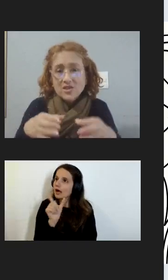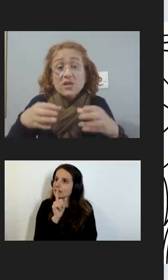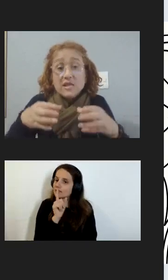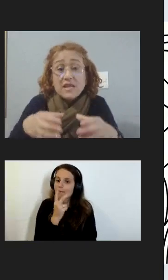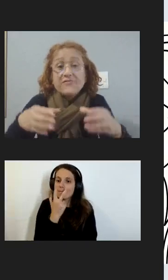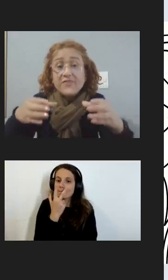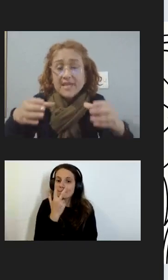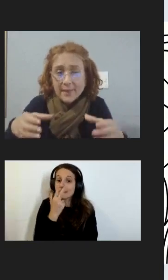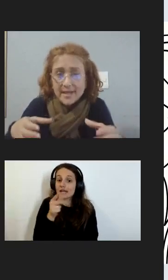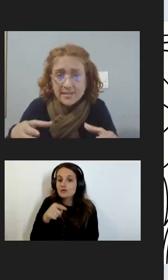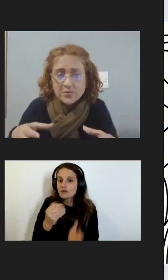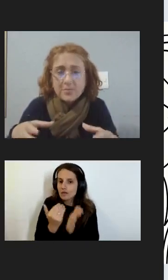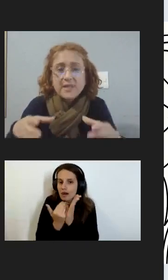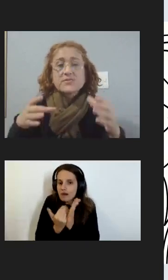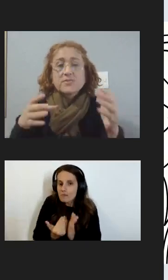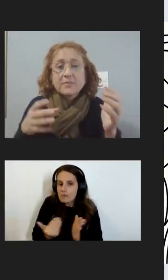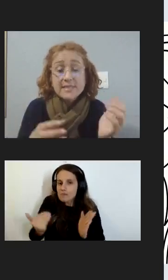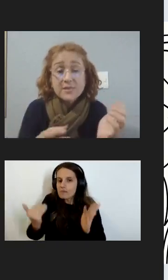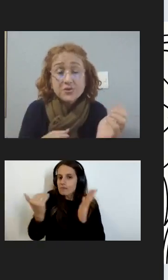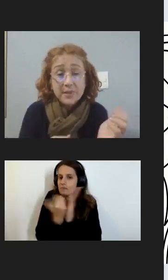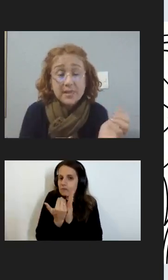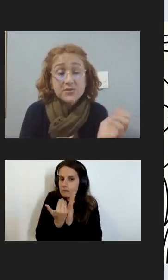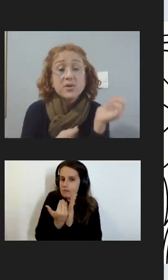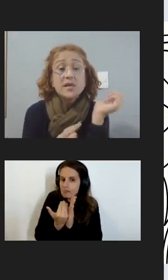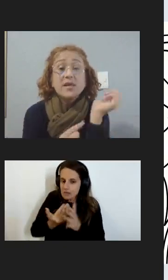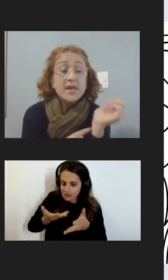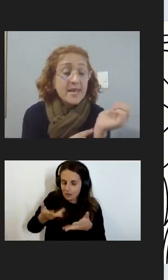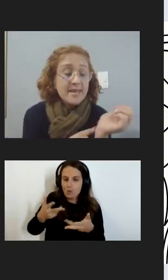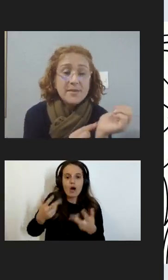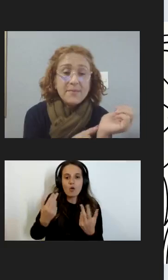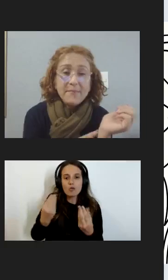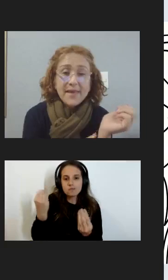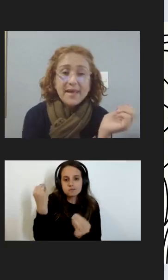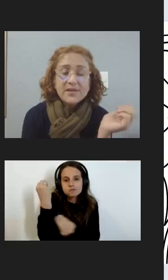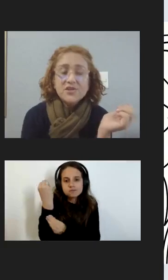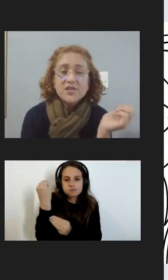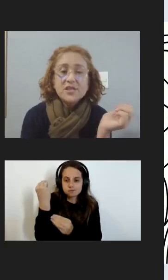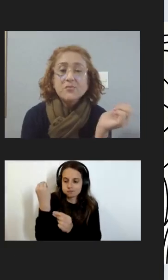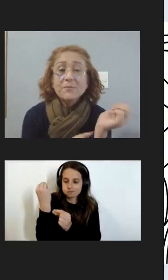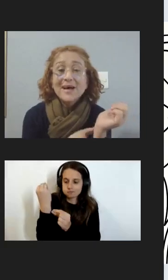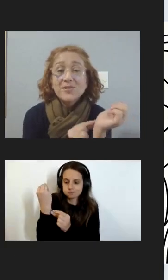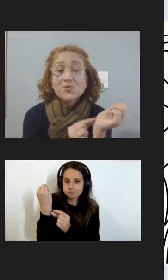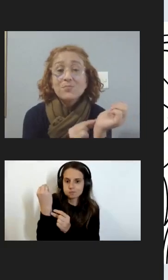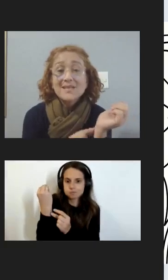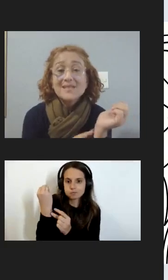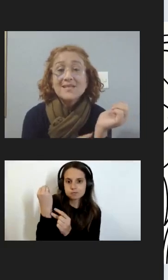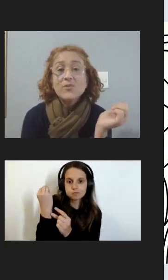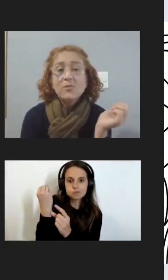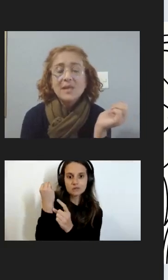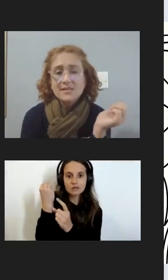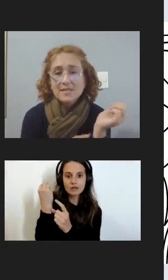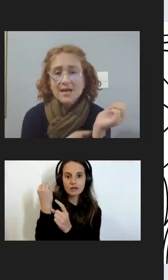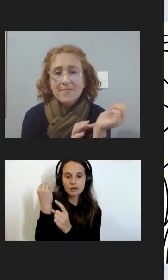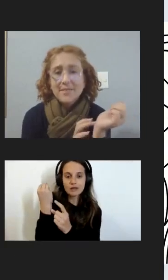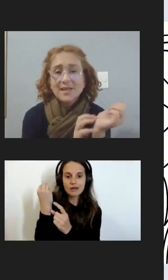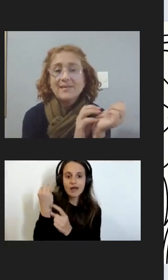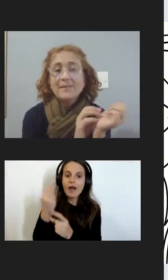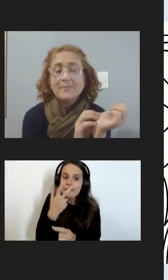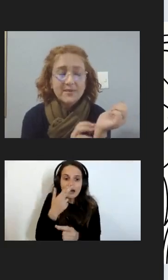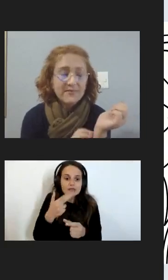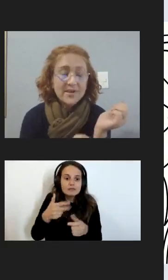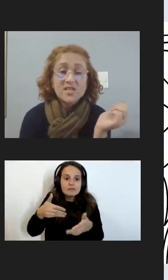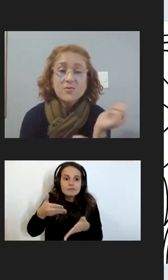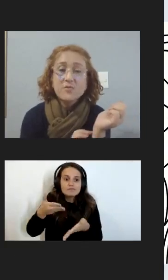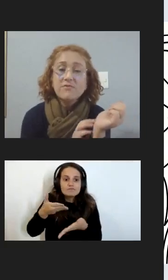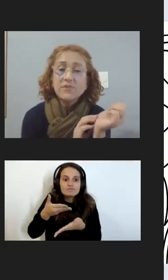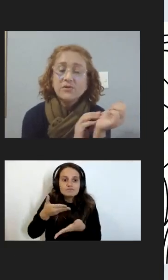engordar, ele fica mais espesso, e ele perde espaço para se mobilizar,